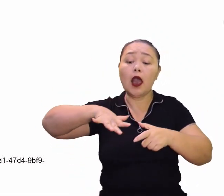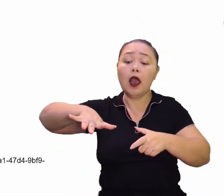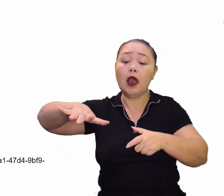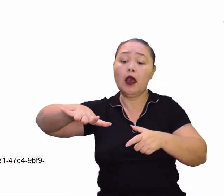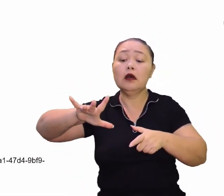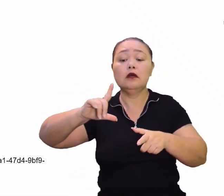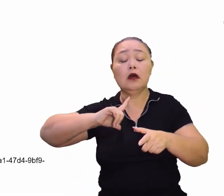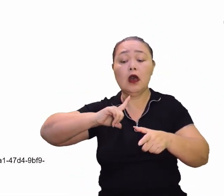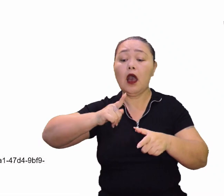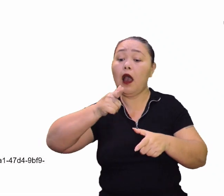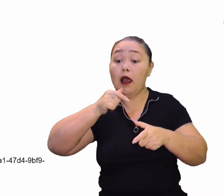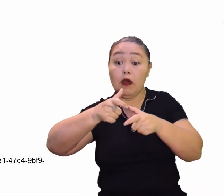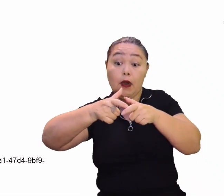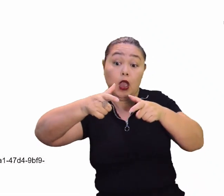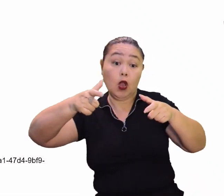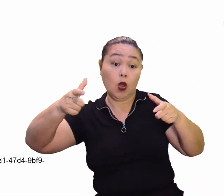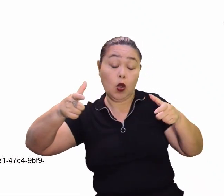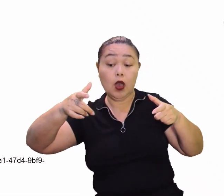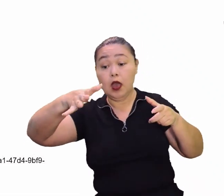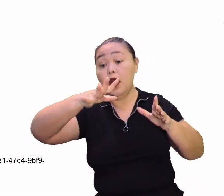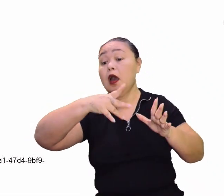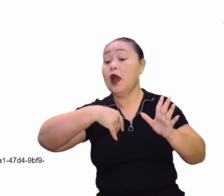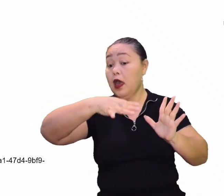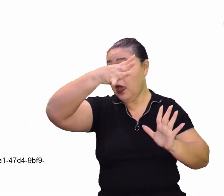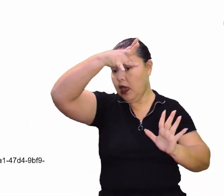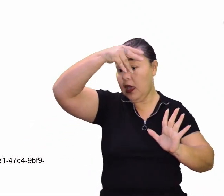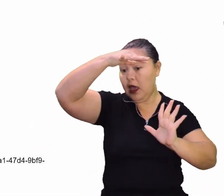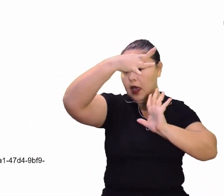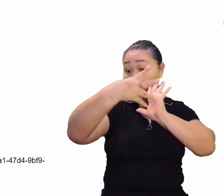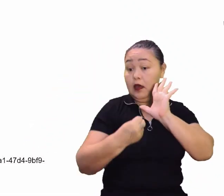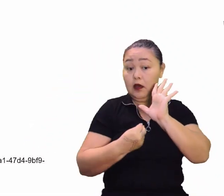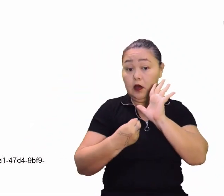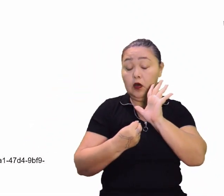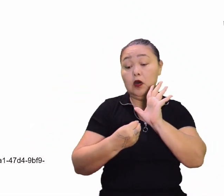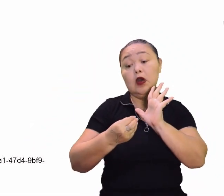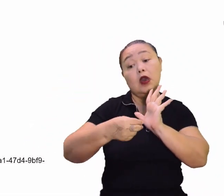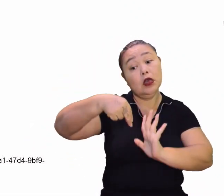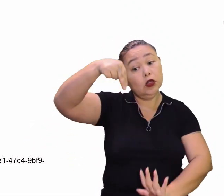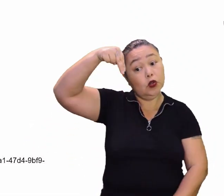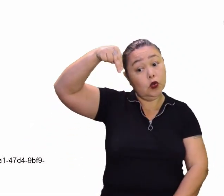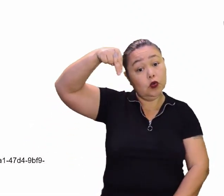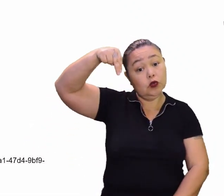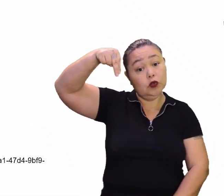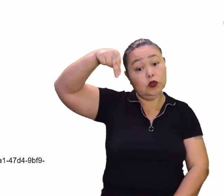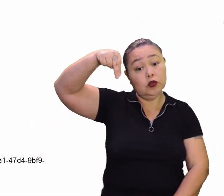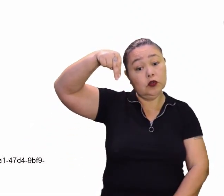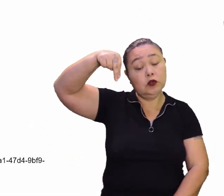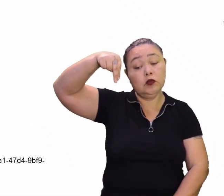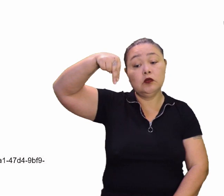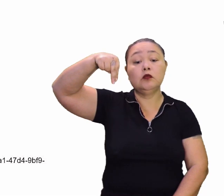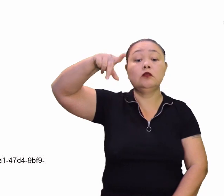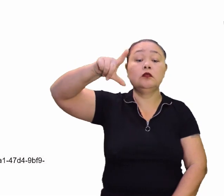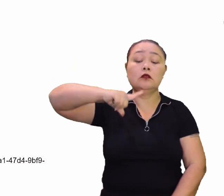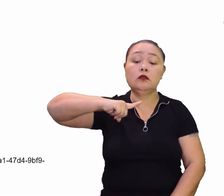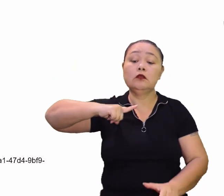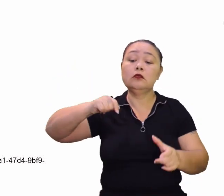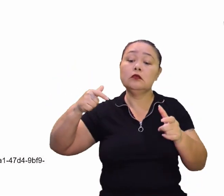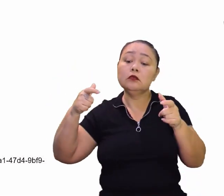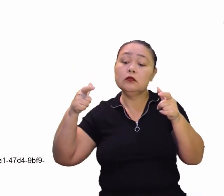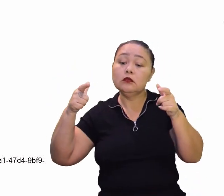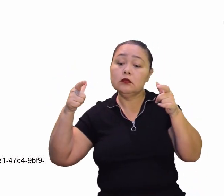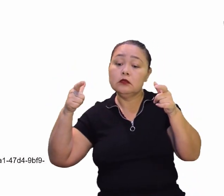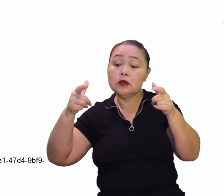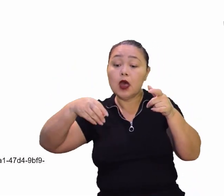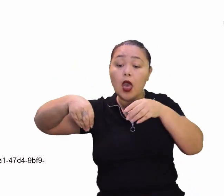disponibilidade da água, a Amazônia, certo? A região Norte e a região com a menor